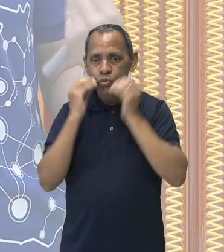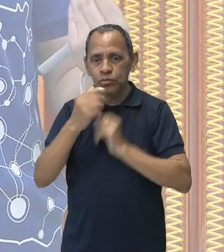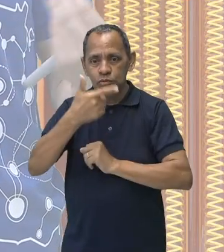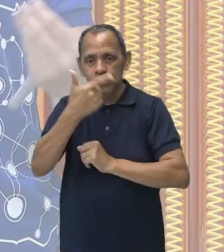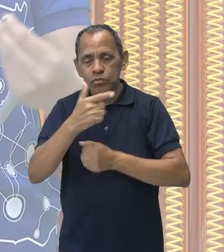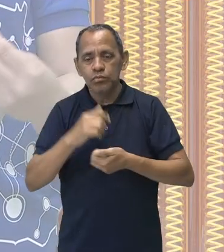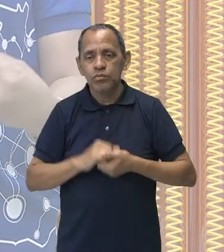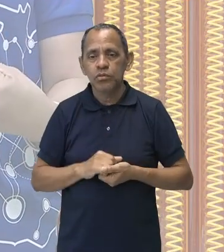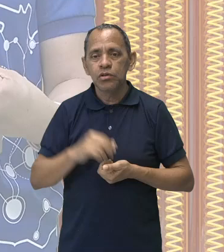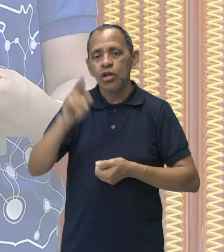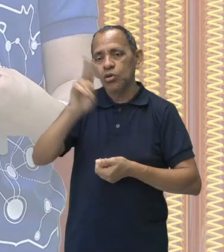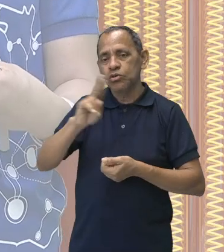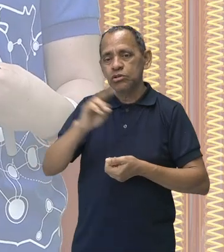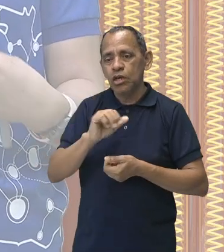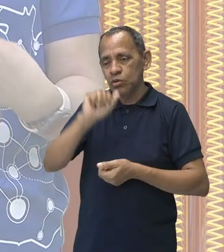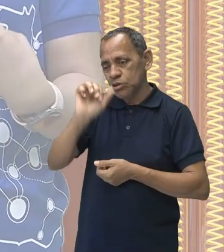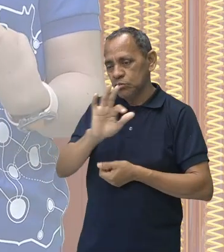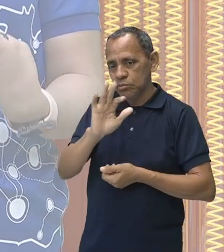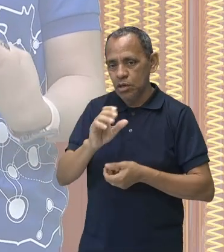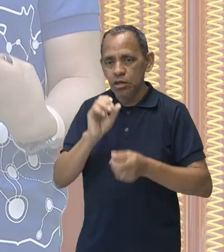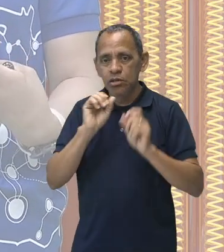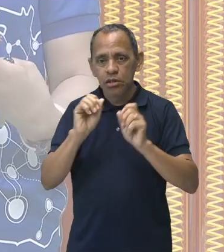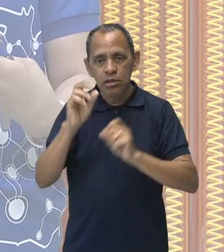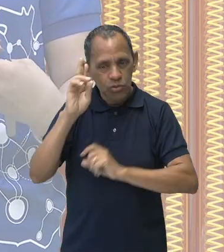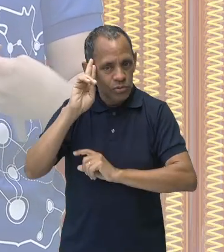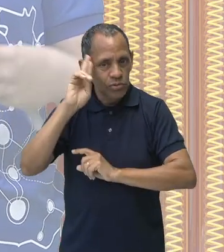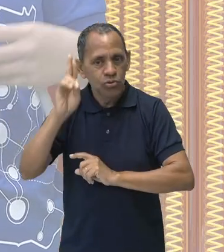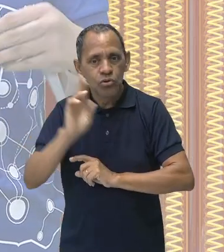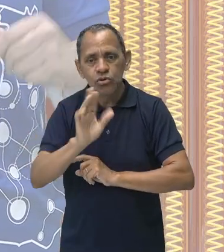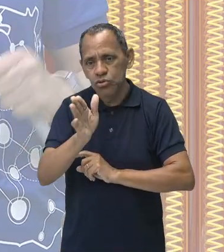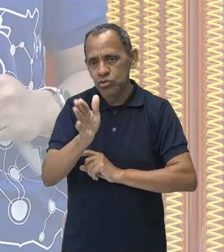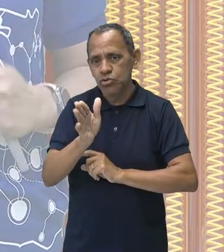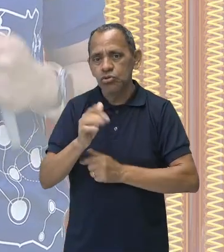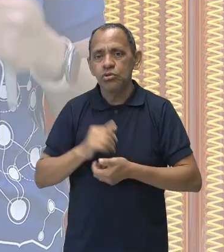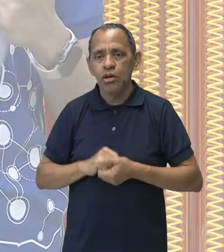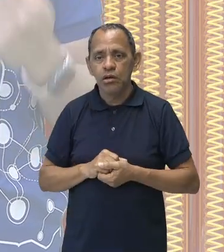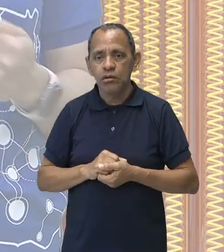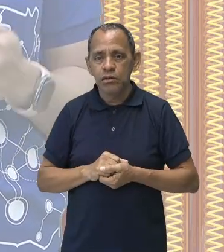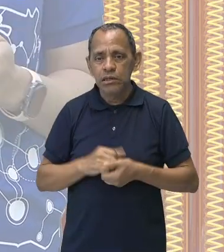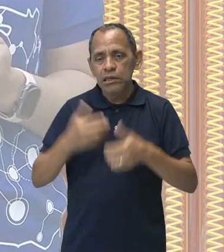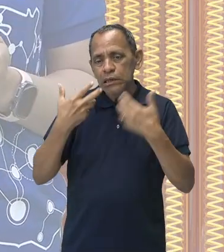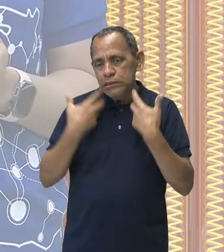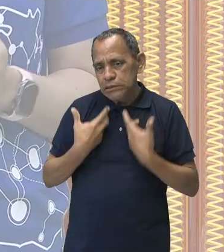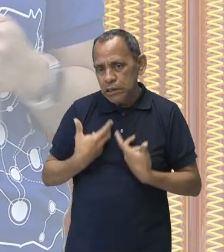eles usavam essa imagem de um senhor já cansado para